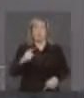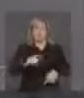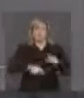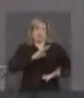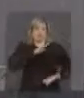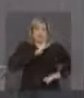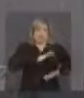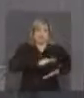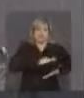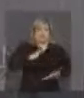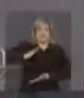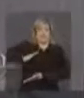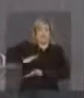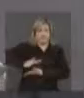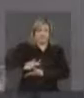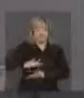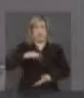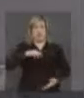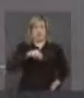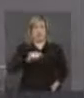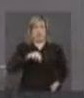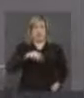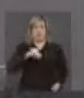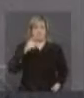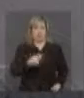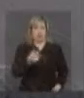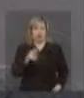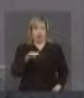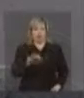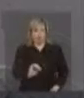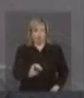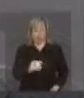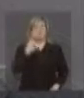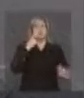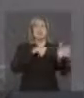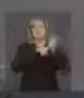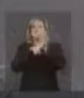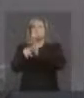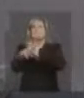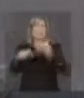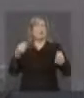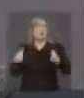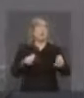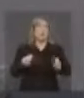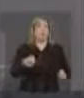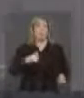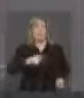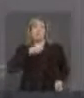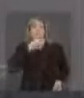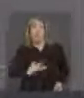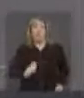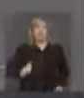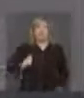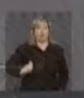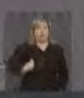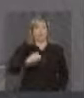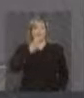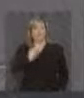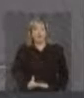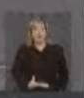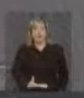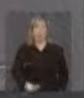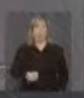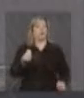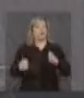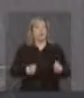Nós também vamos levantar e ter um horizonte para dar cobertura a